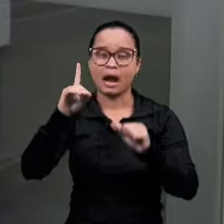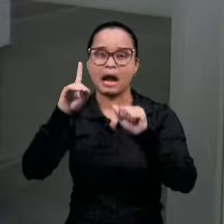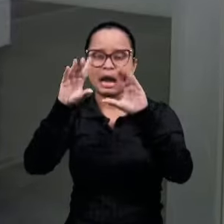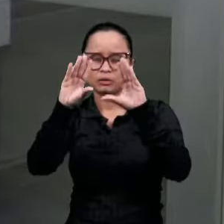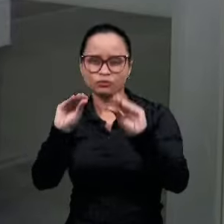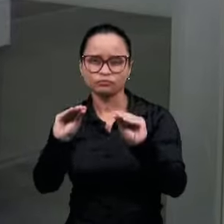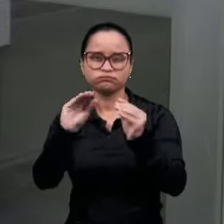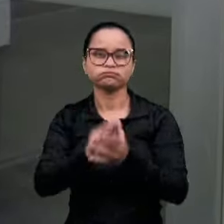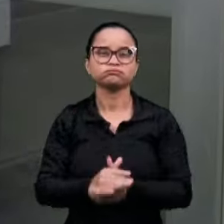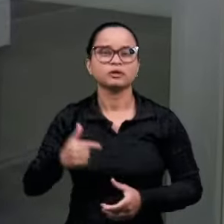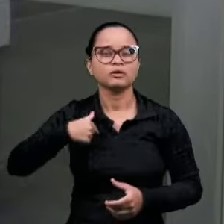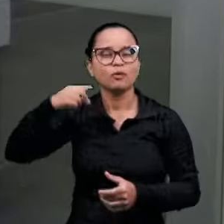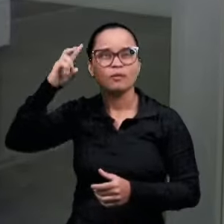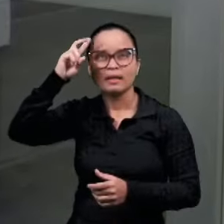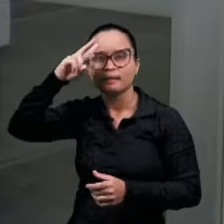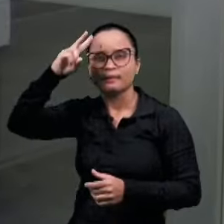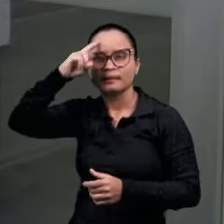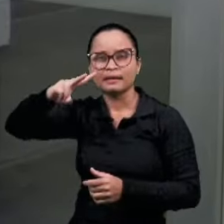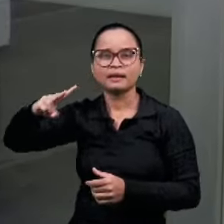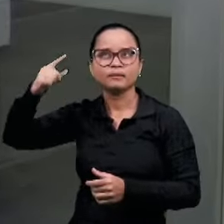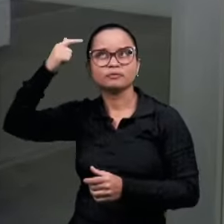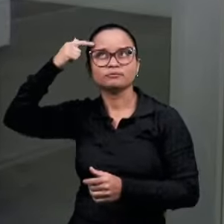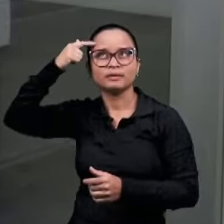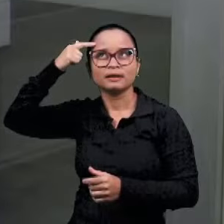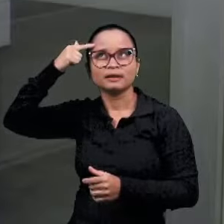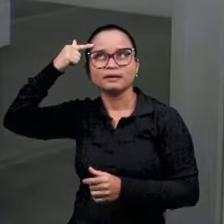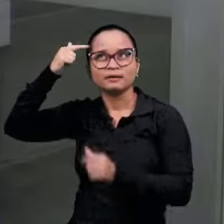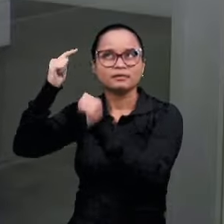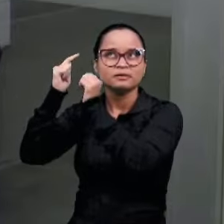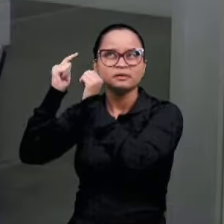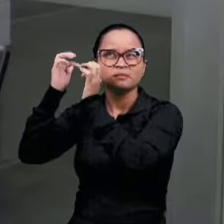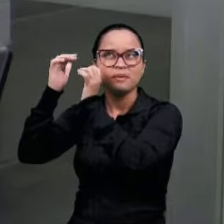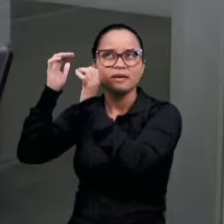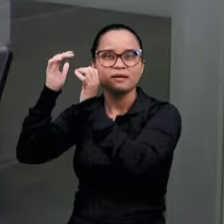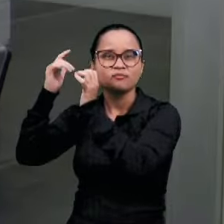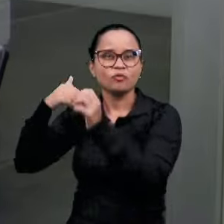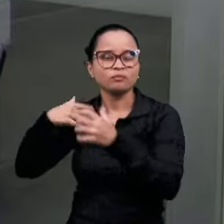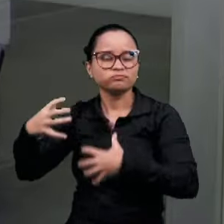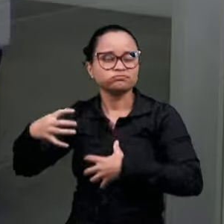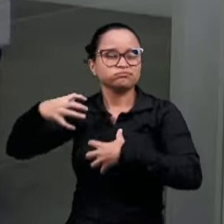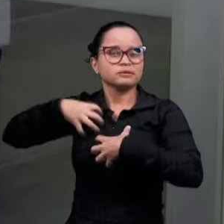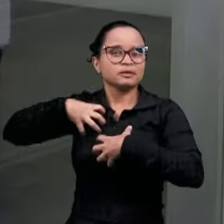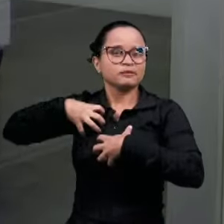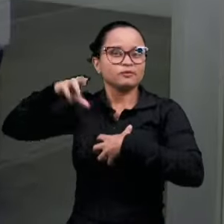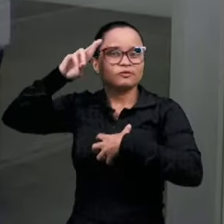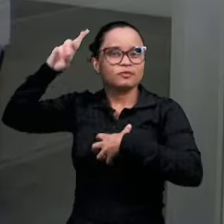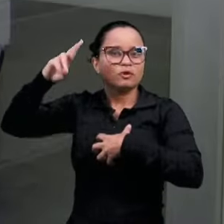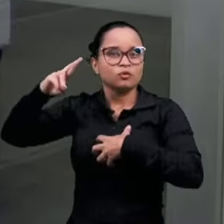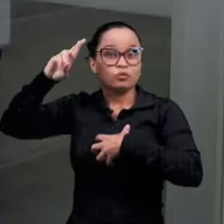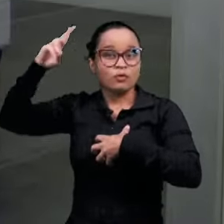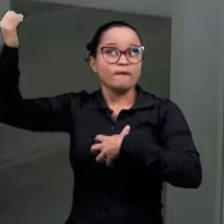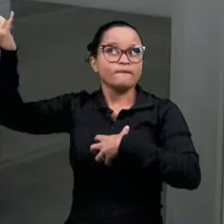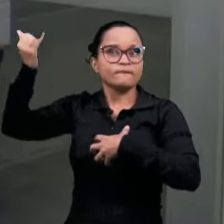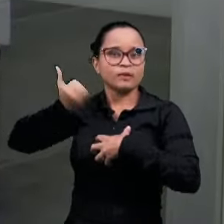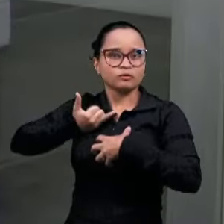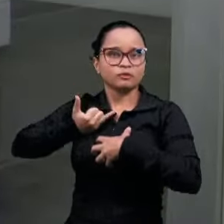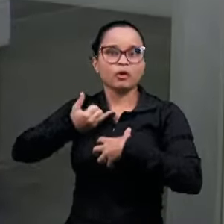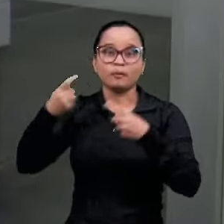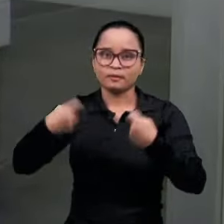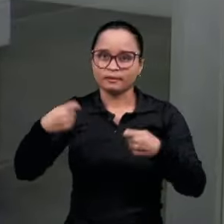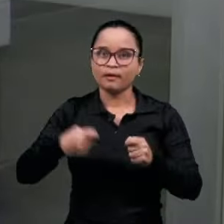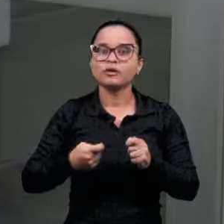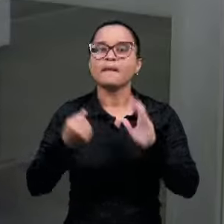se passou na minha mente, né? O toque da presença do Senhor e o Senhor dizendo para mim que eu precisava fazer um marco na minha